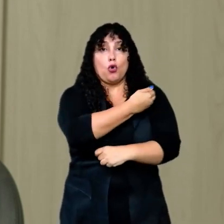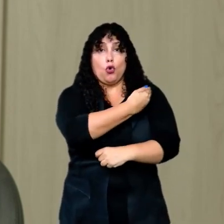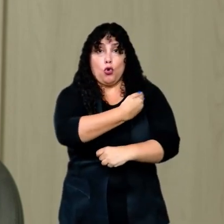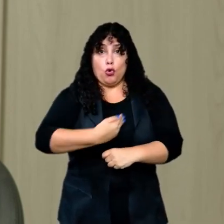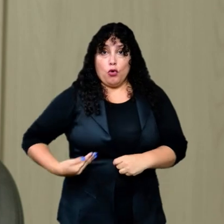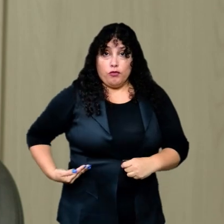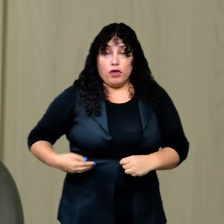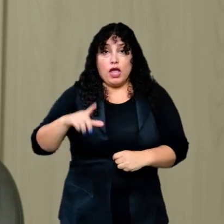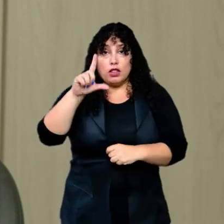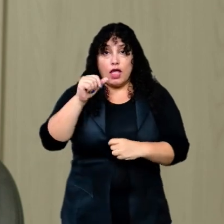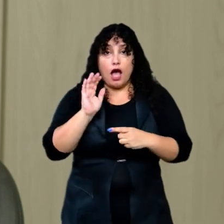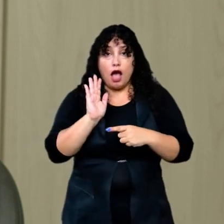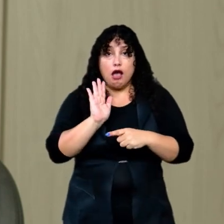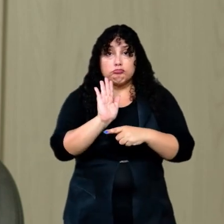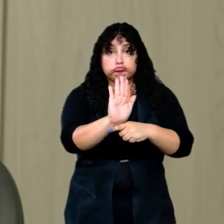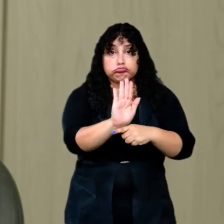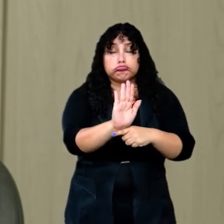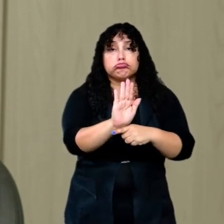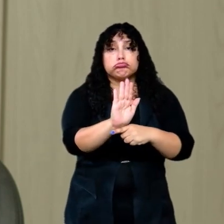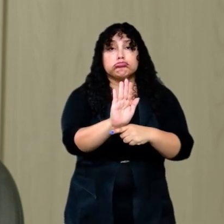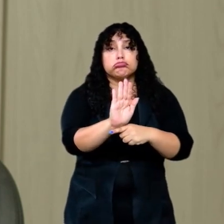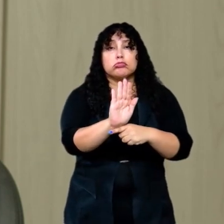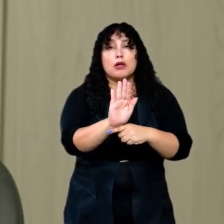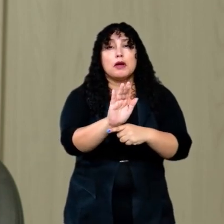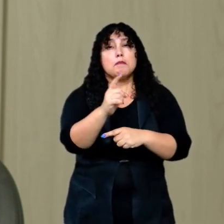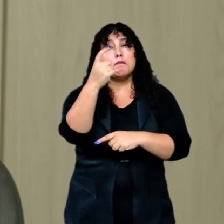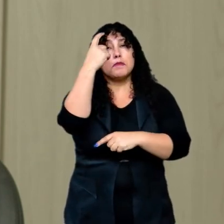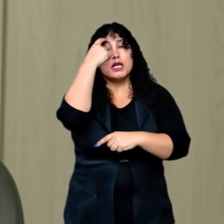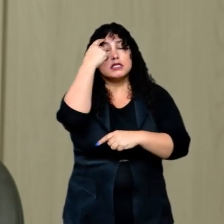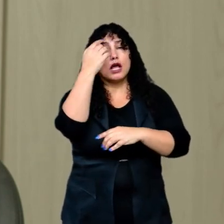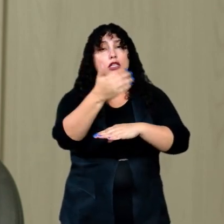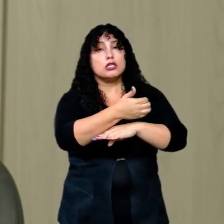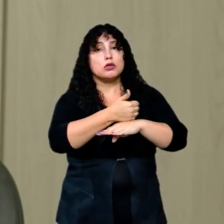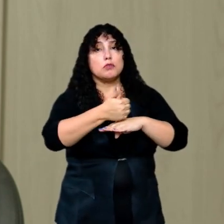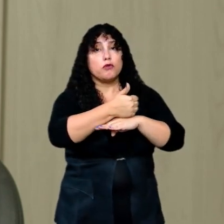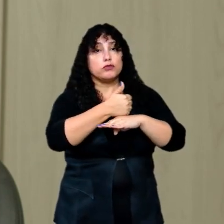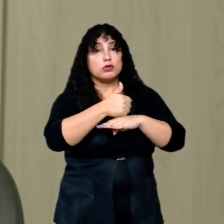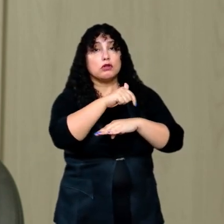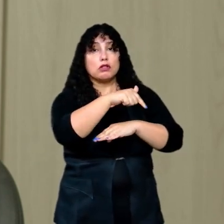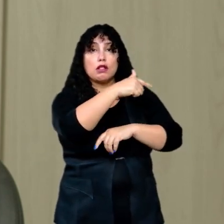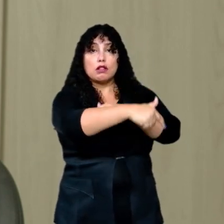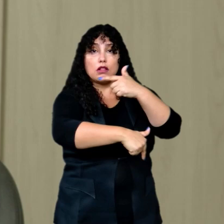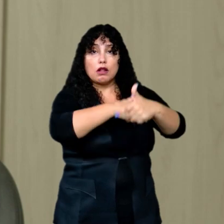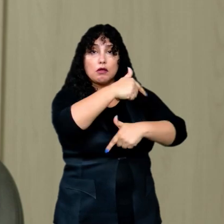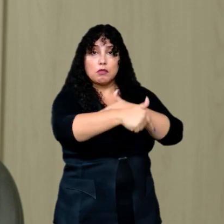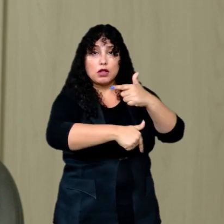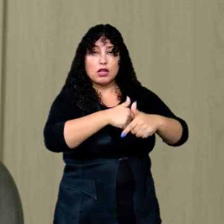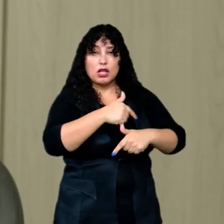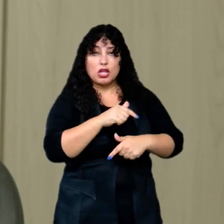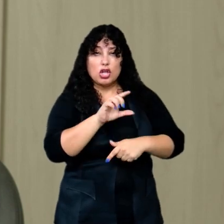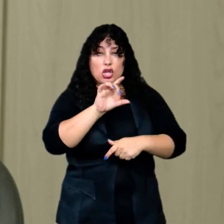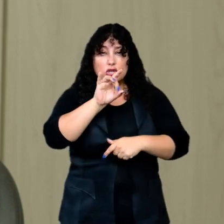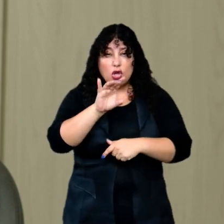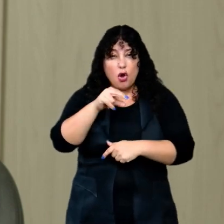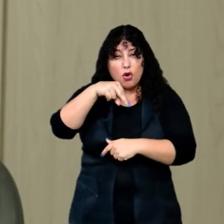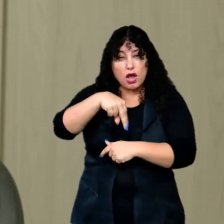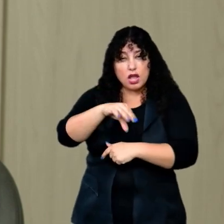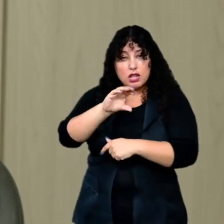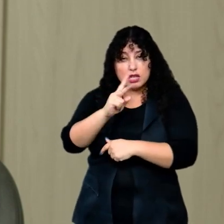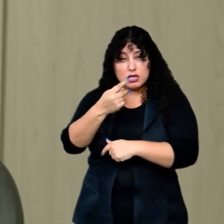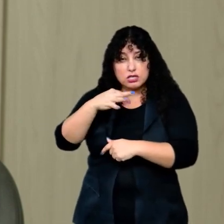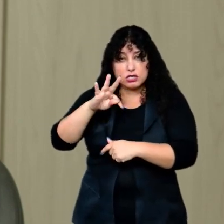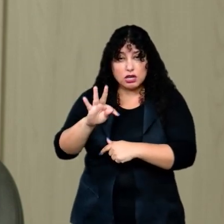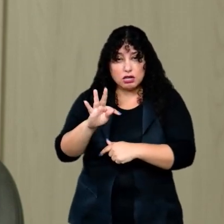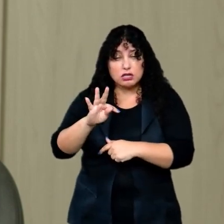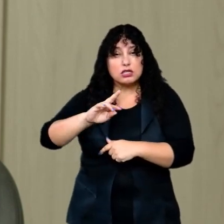super importante, mas a gente precisa pensar nesse profissional que vai estar lá na ponta, né? Só o MChat,